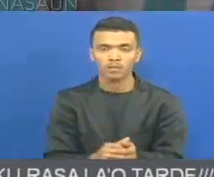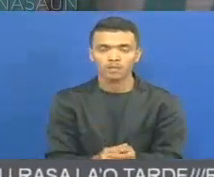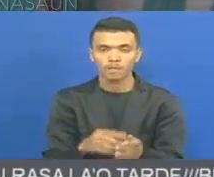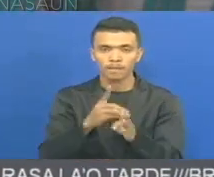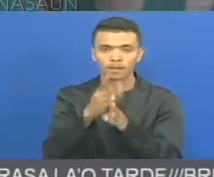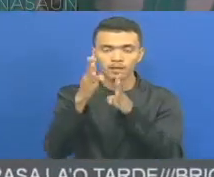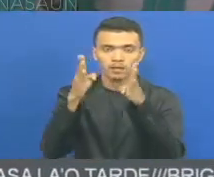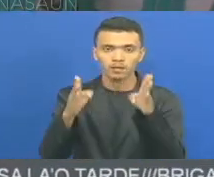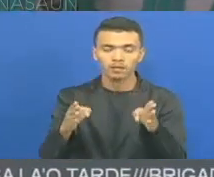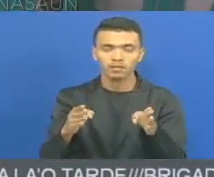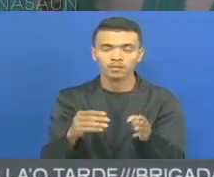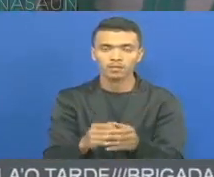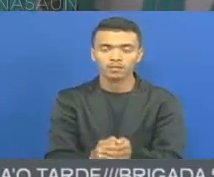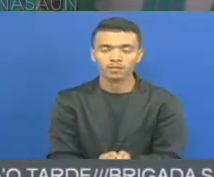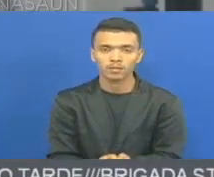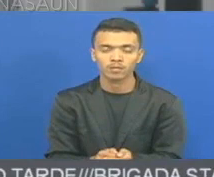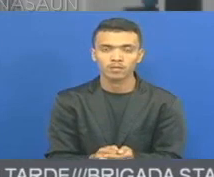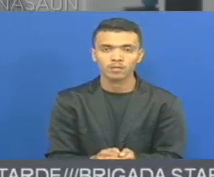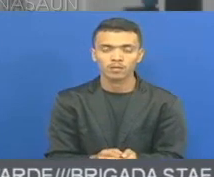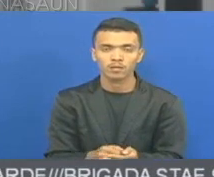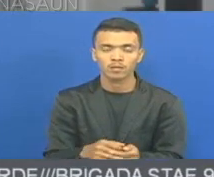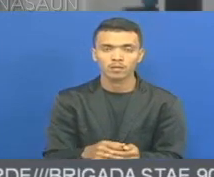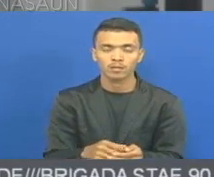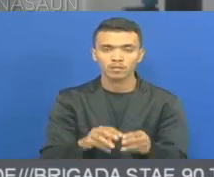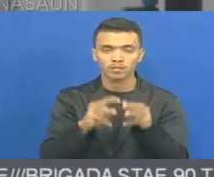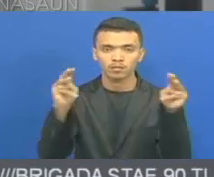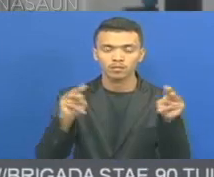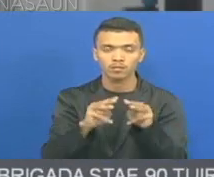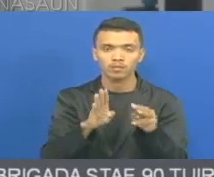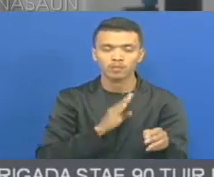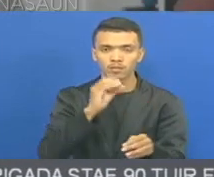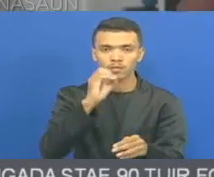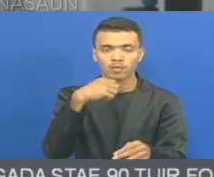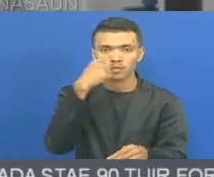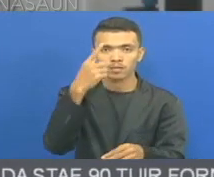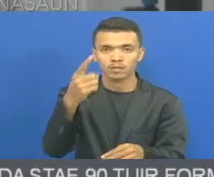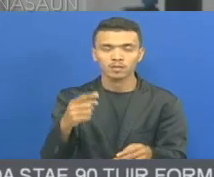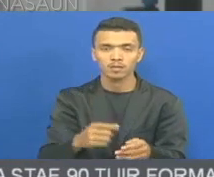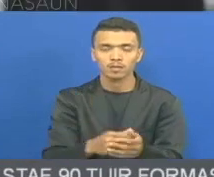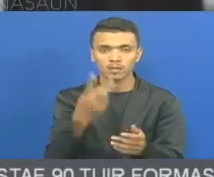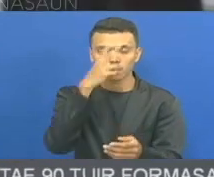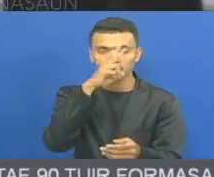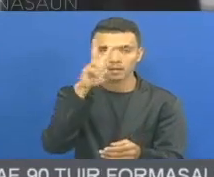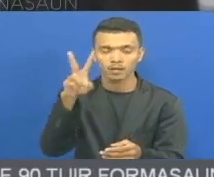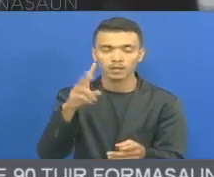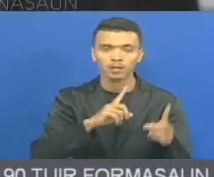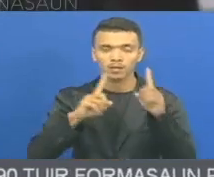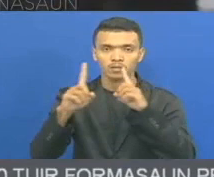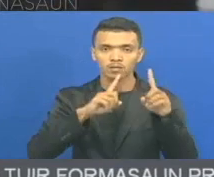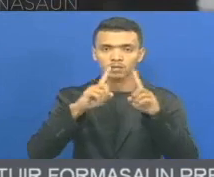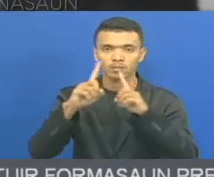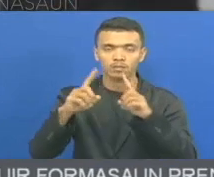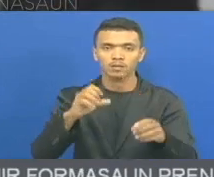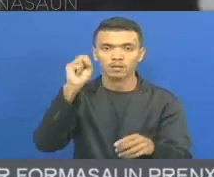Director Administrator de Curs Umano Autoridade de Municipi Bobonaru, José Afraino, informa. Iha socializa sau ne atu explica sistema